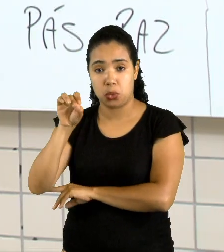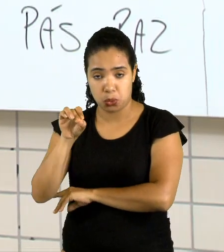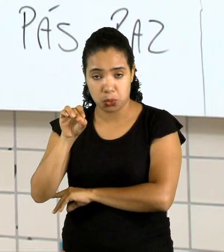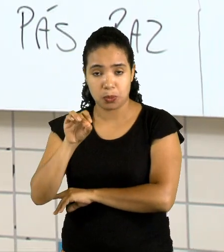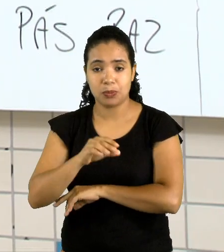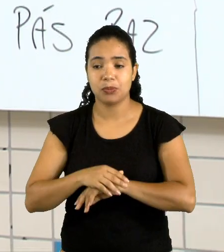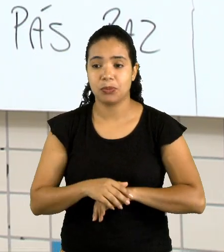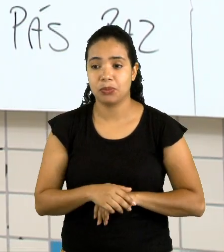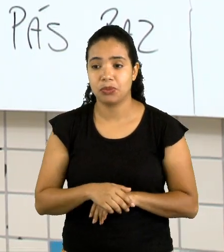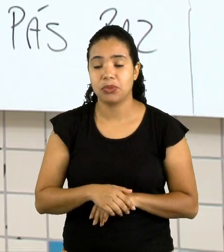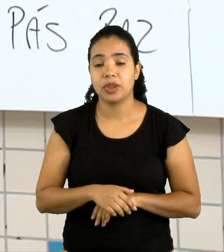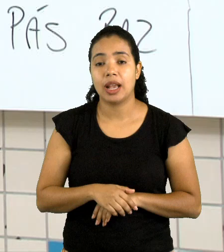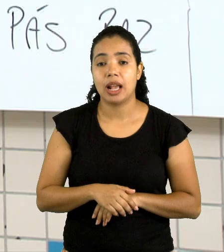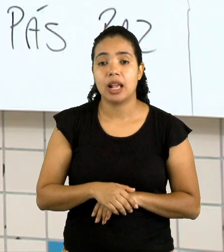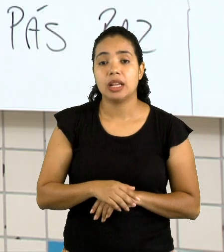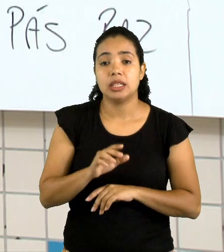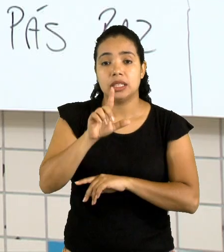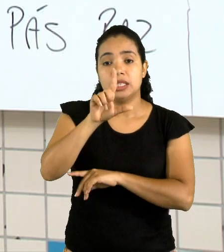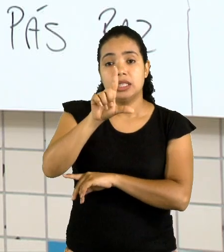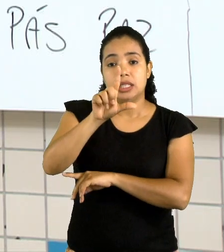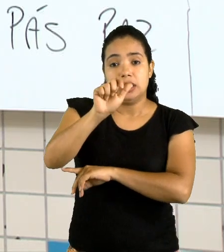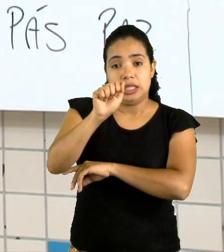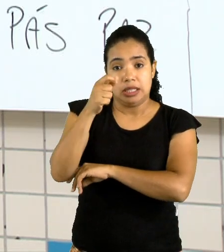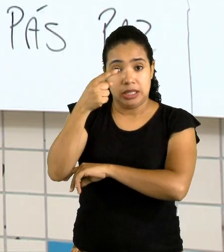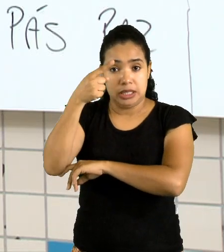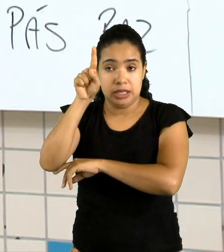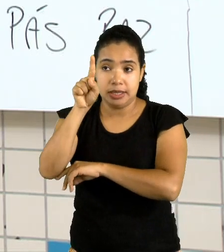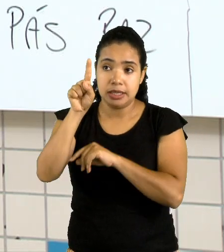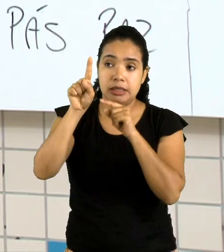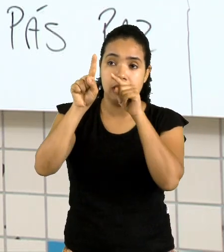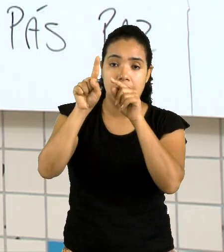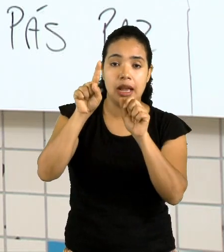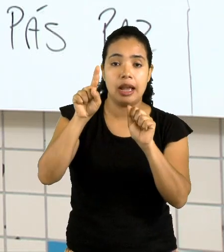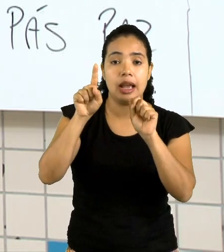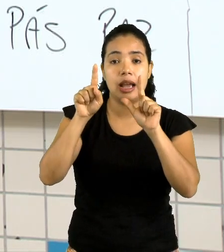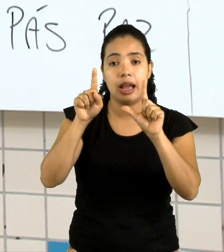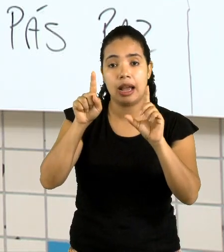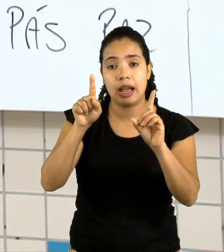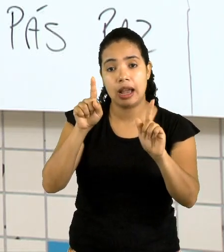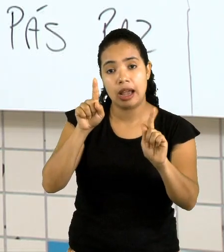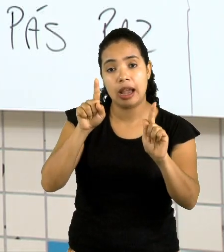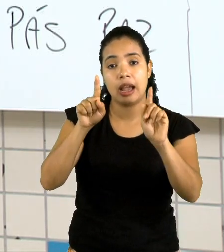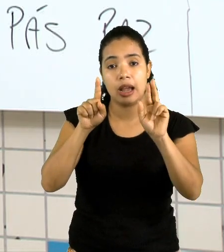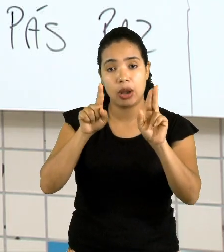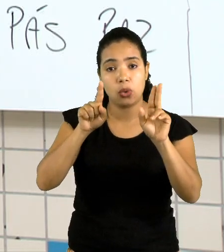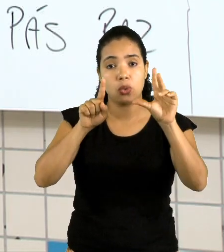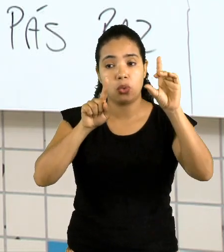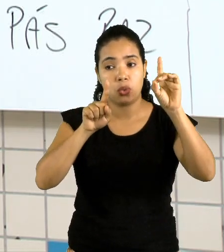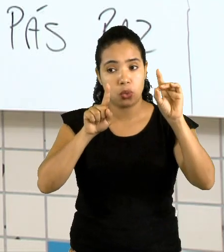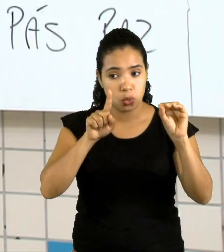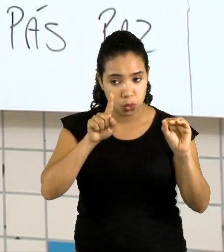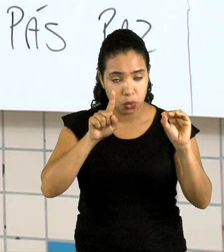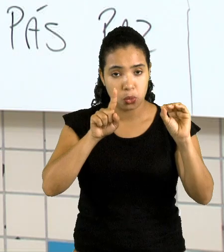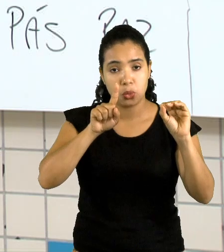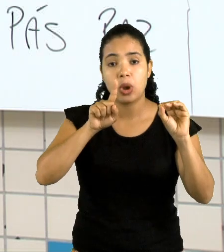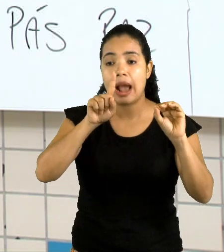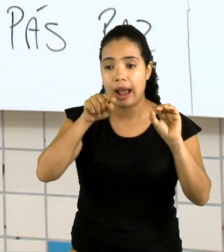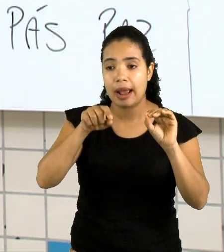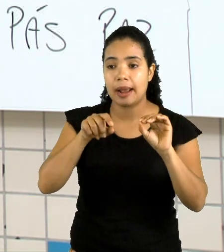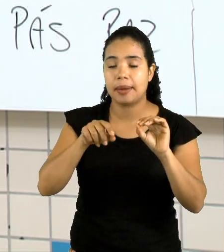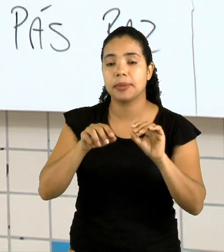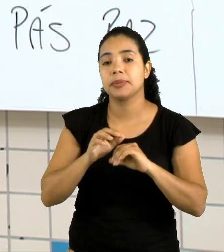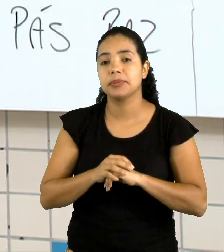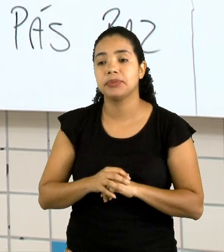agudo. O acento agudo é usado para quando o som da vogal é aberto. Ó, lê